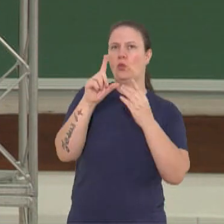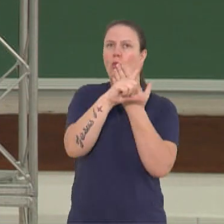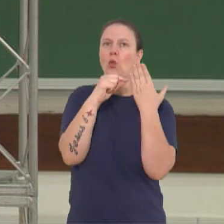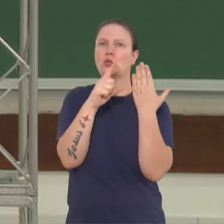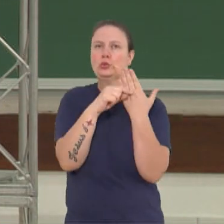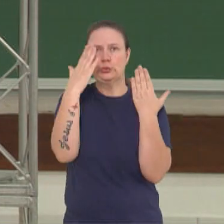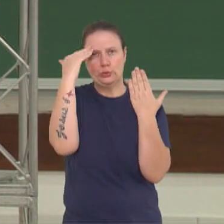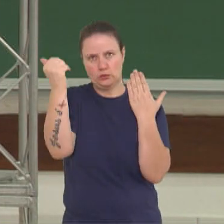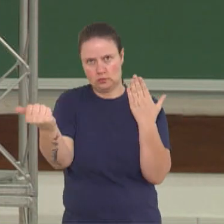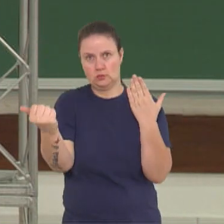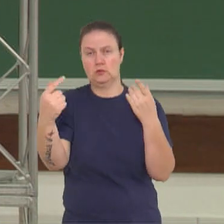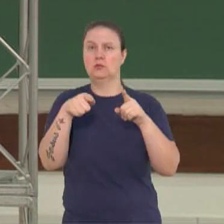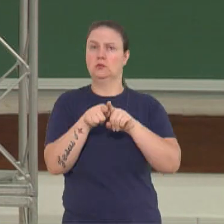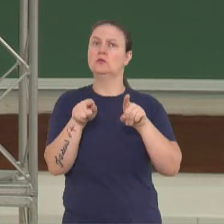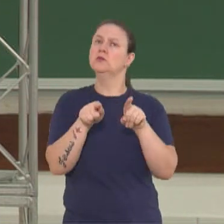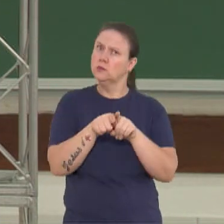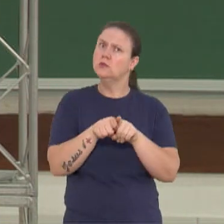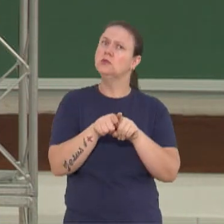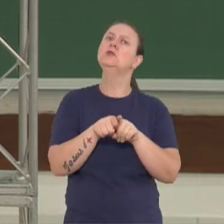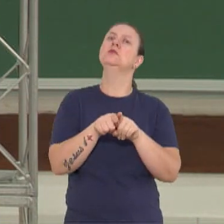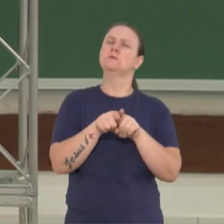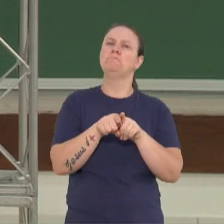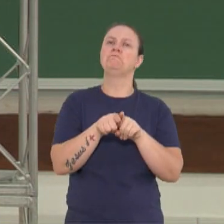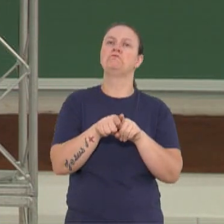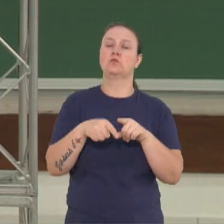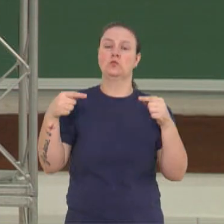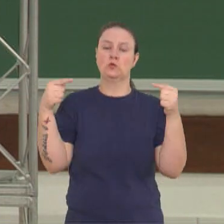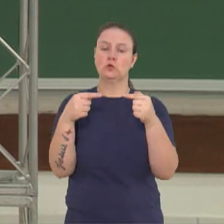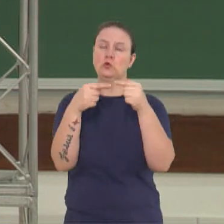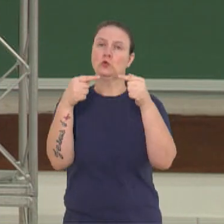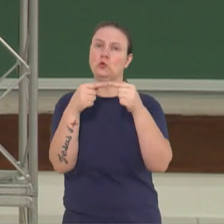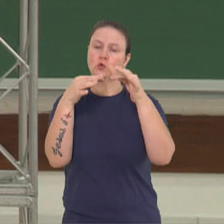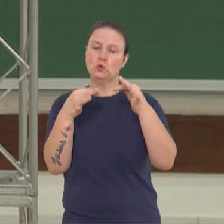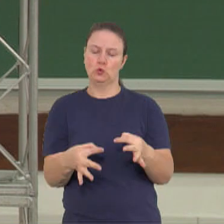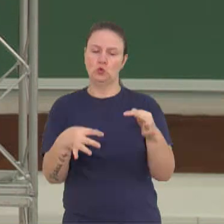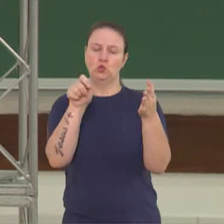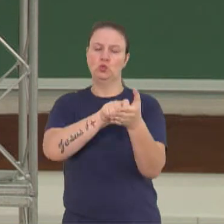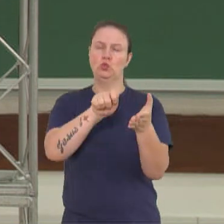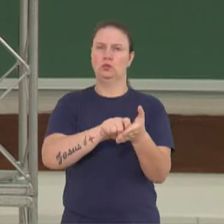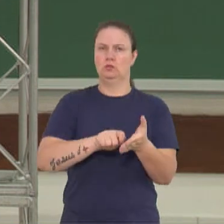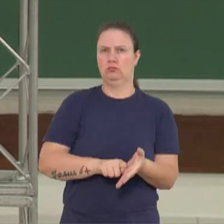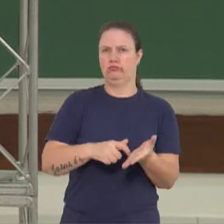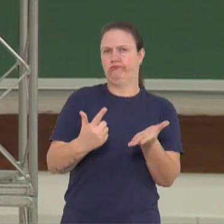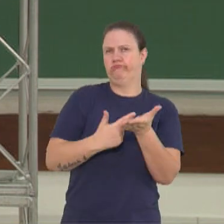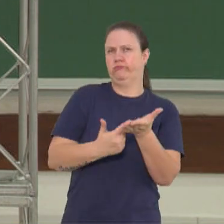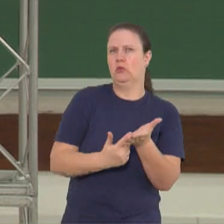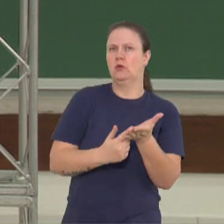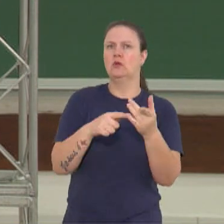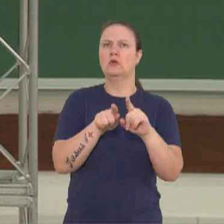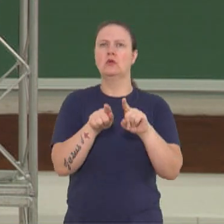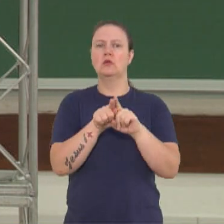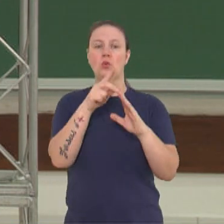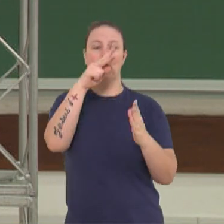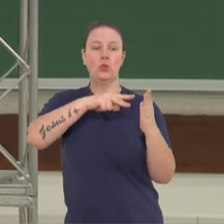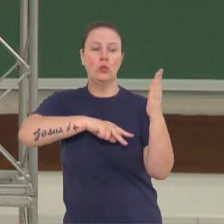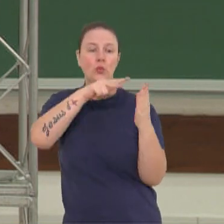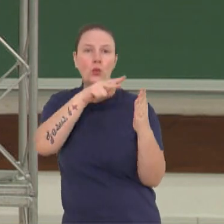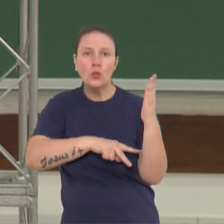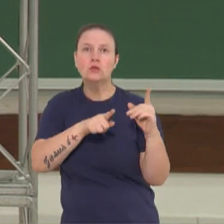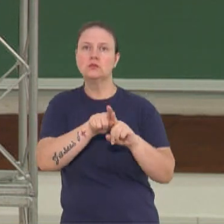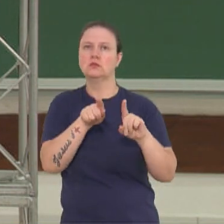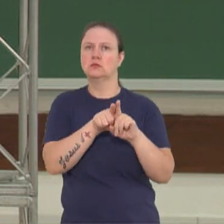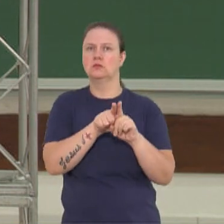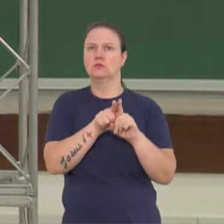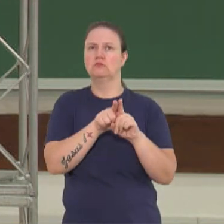parágrafo. Mas eles, segundo o que citam nos seus livros, chegaram a ler boa parte desses